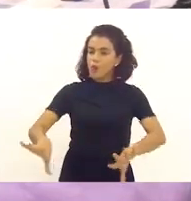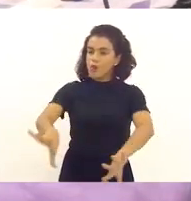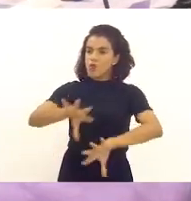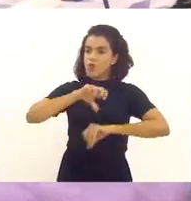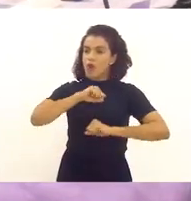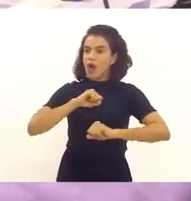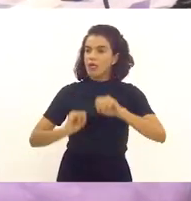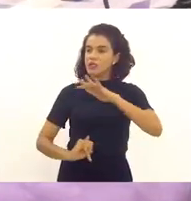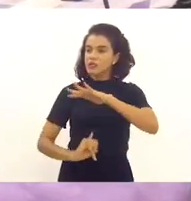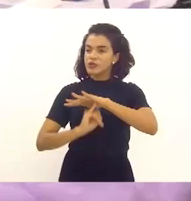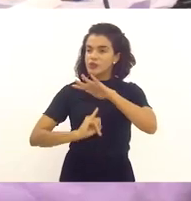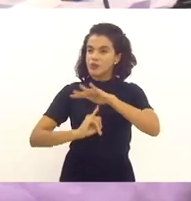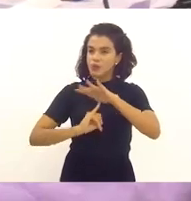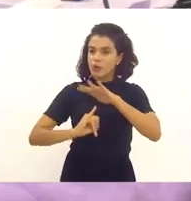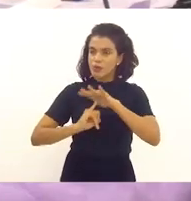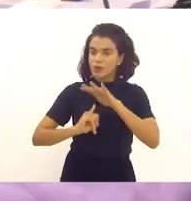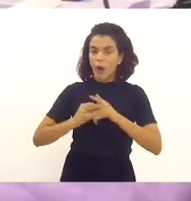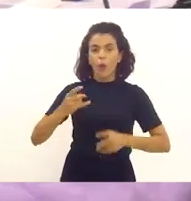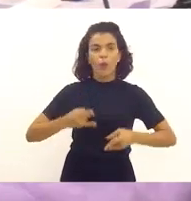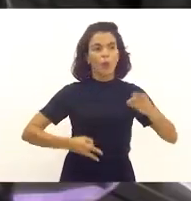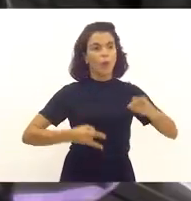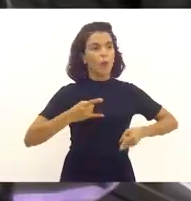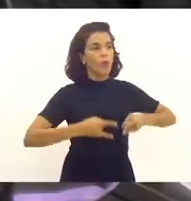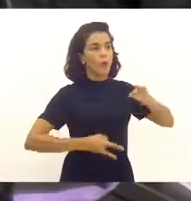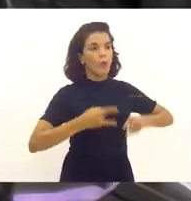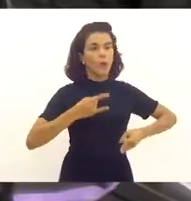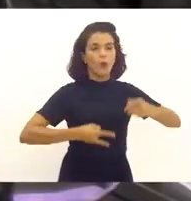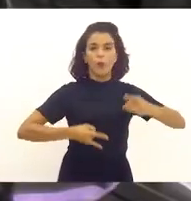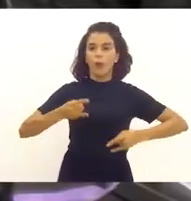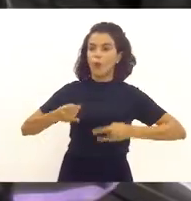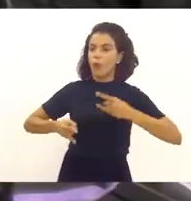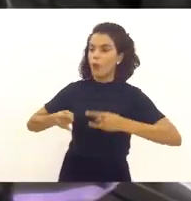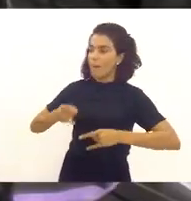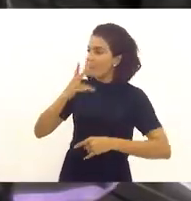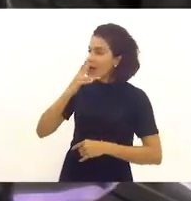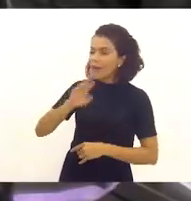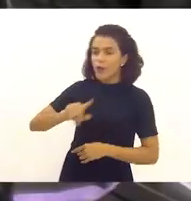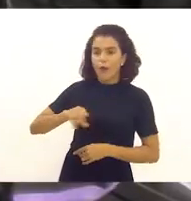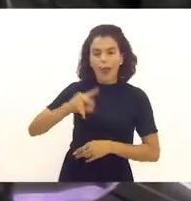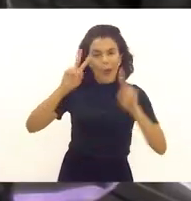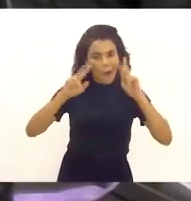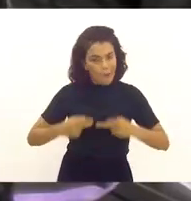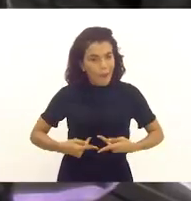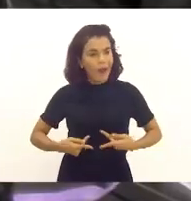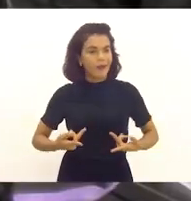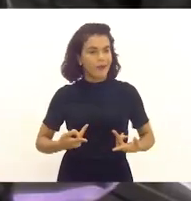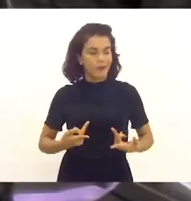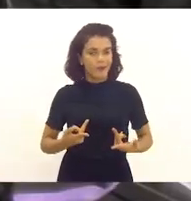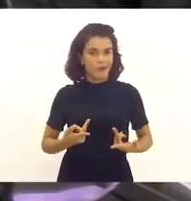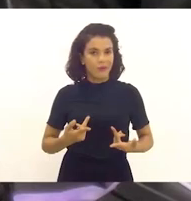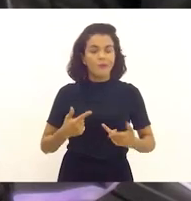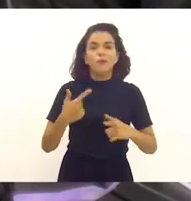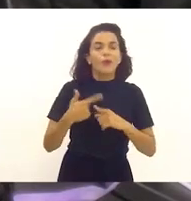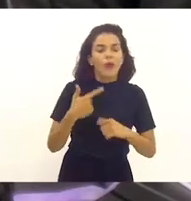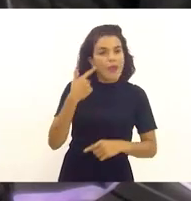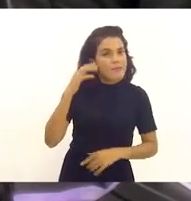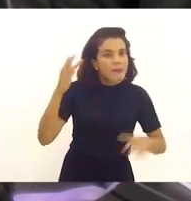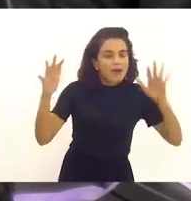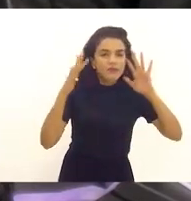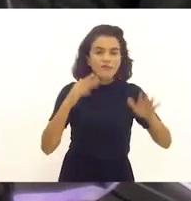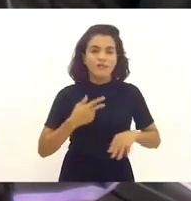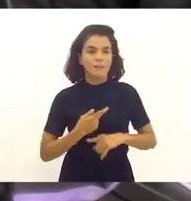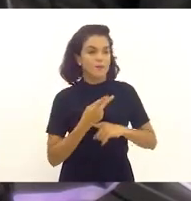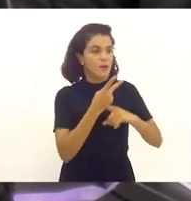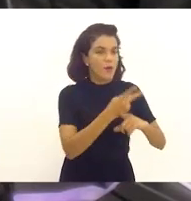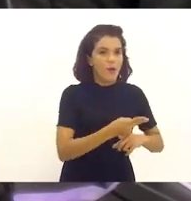que ela começa a tratar a pessoa robóticamente né como se não fosse um ser humano e isso a gente perde muito porque imagina você sair para